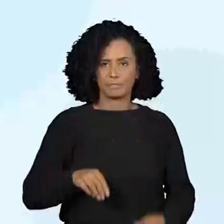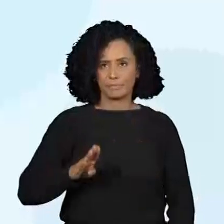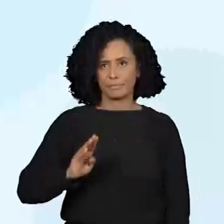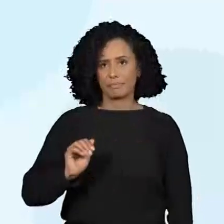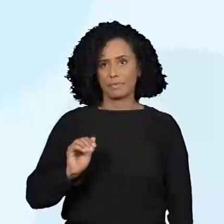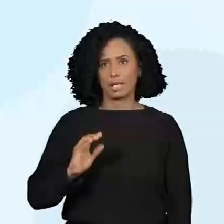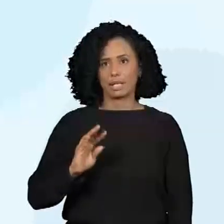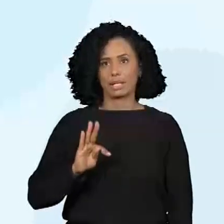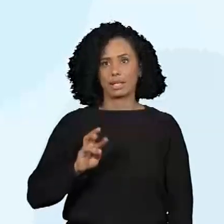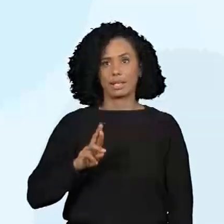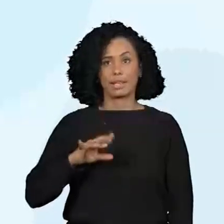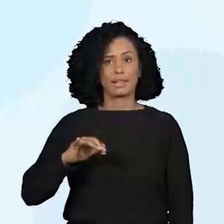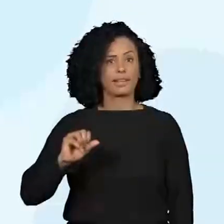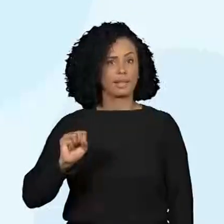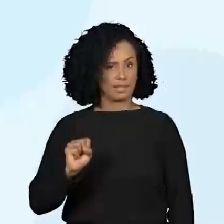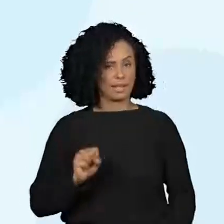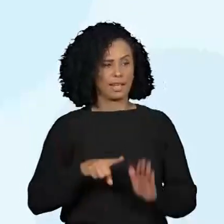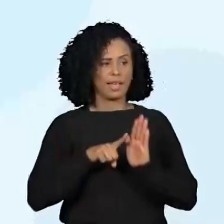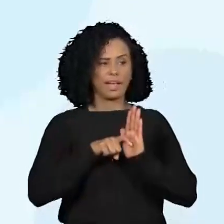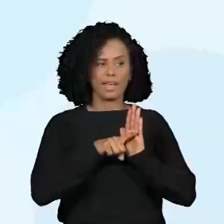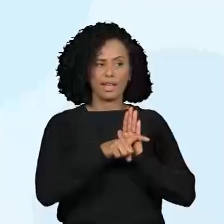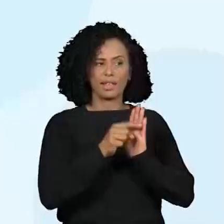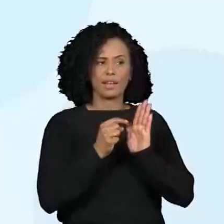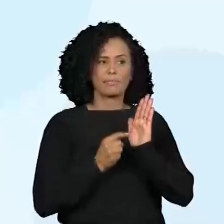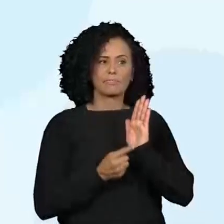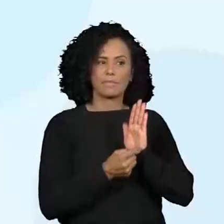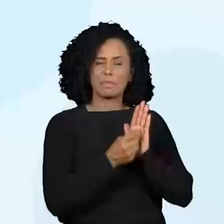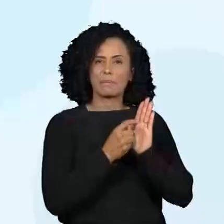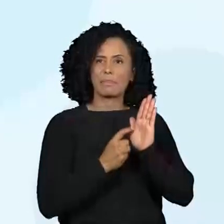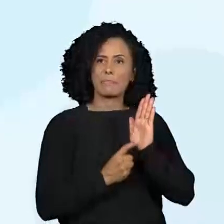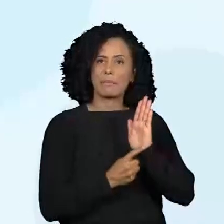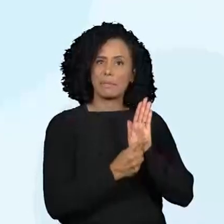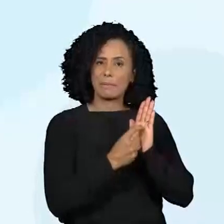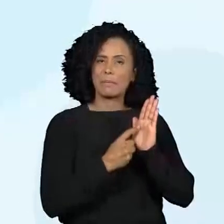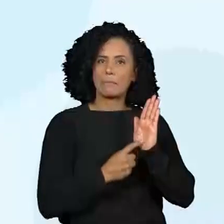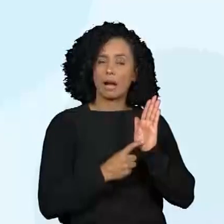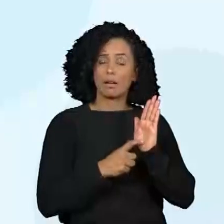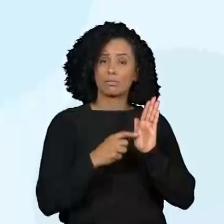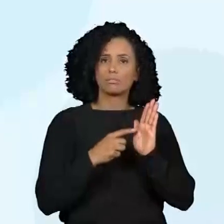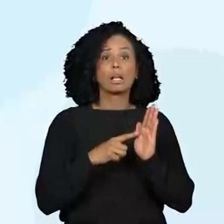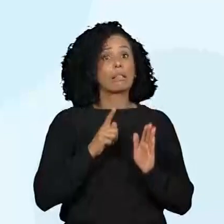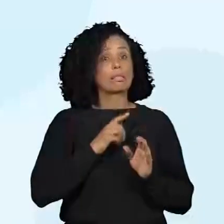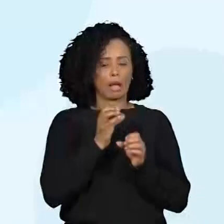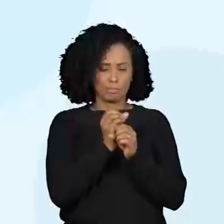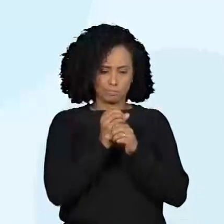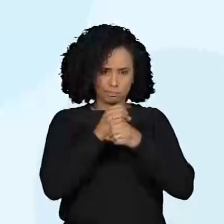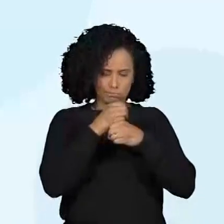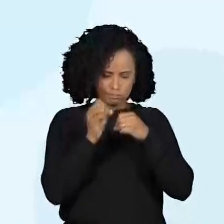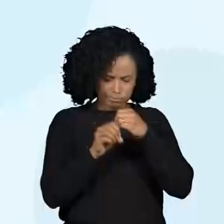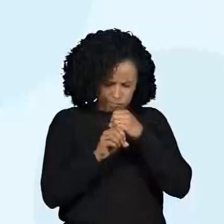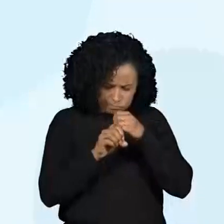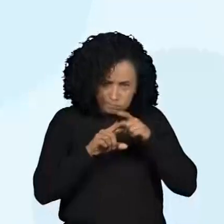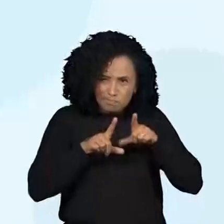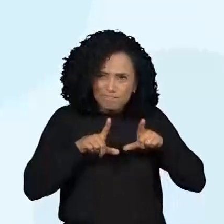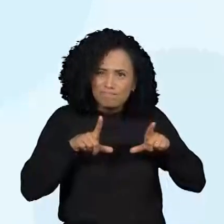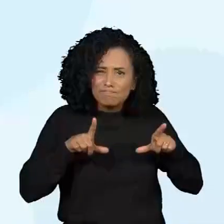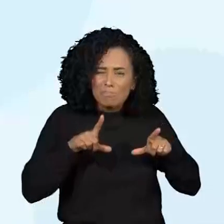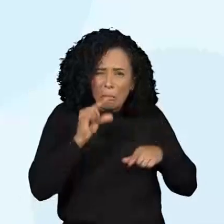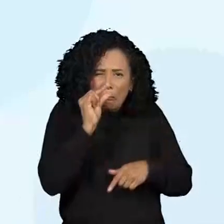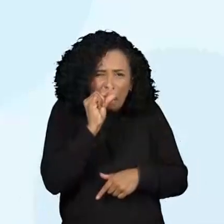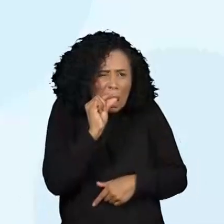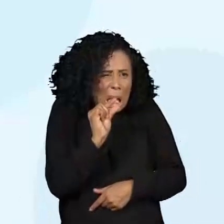isso mesmo, né, Ju? Aí a gente está vendo, então, as bactérias são organismos microscópicos, ou seja, são bem pequenininhos, a gente